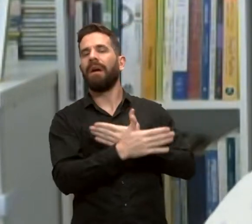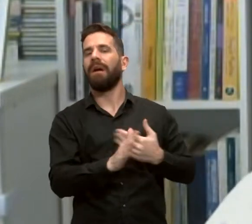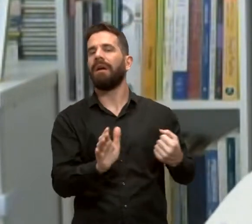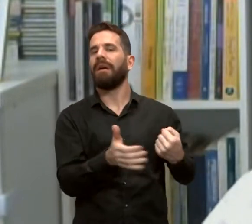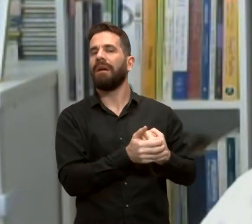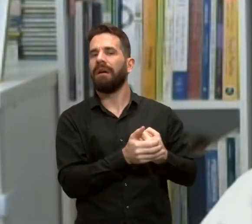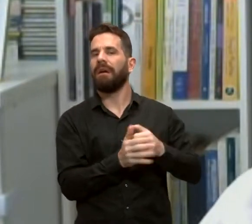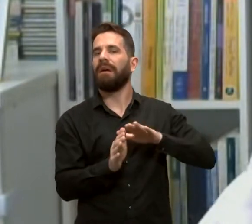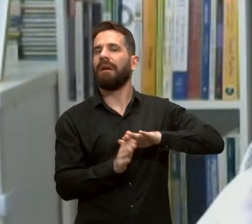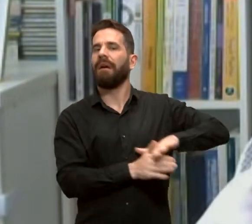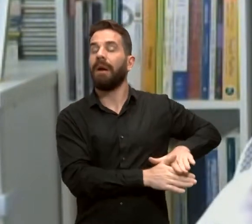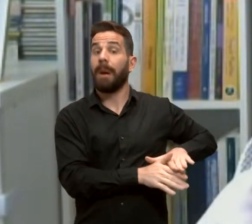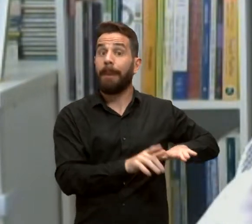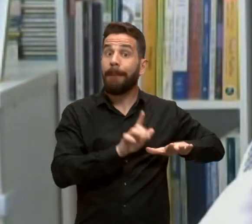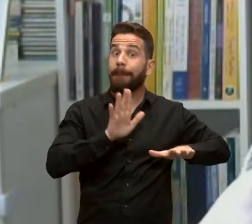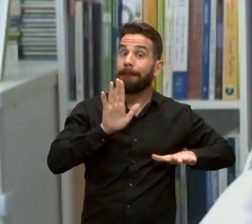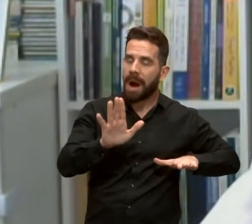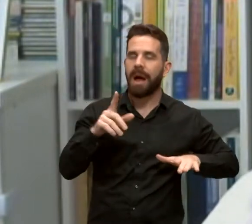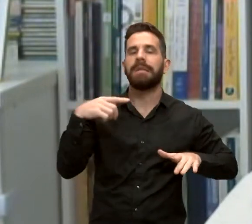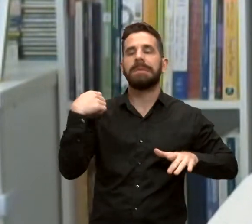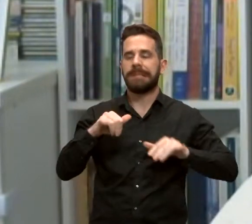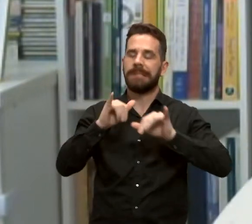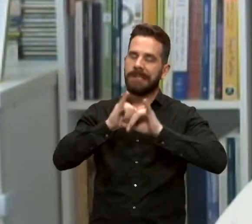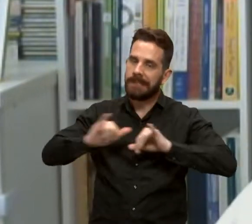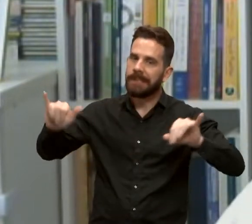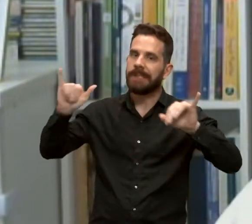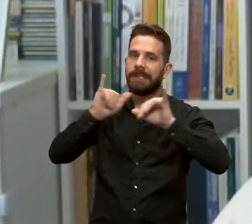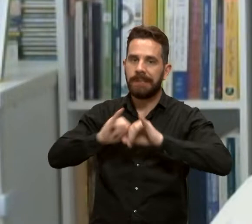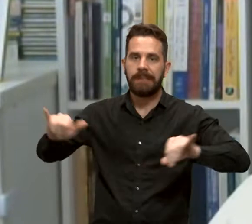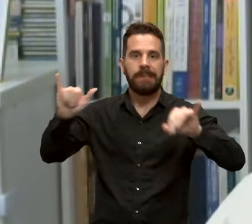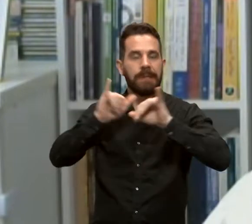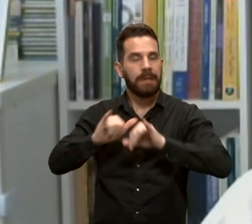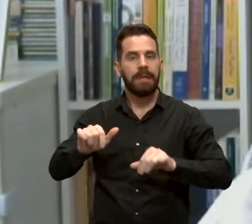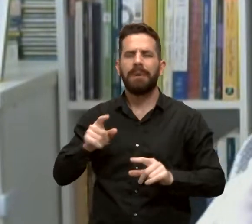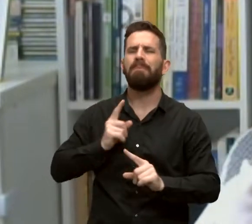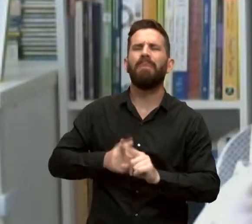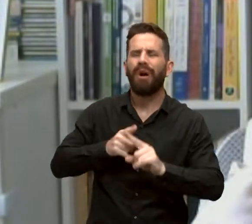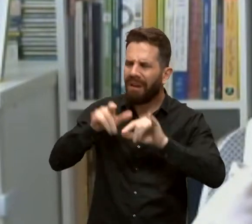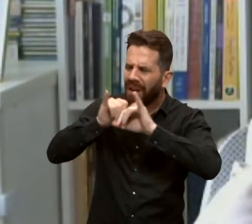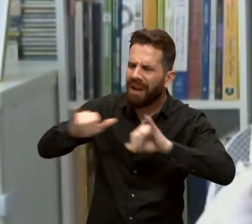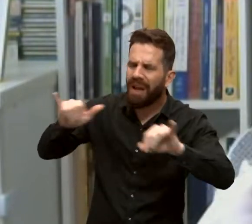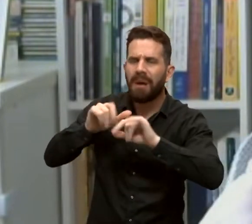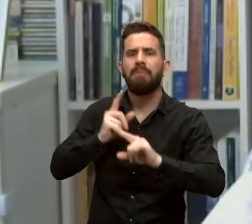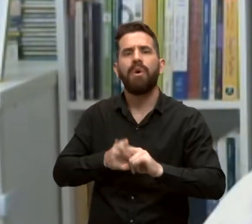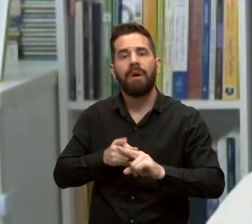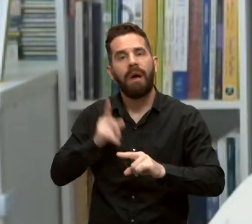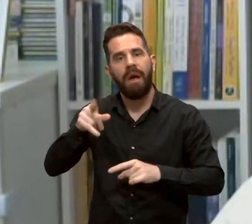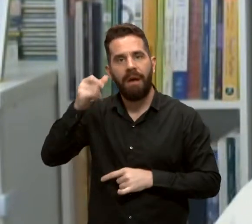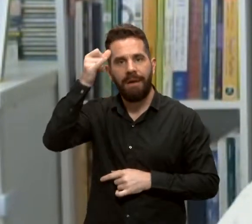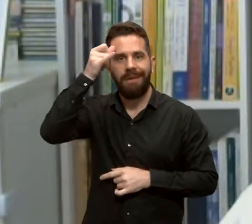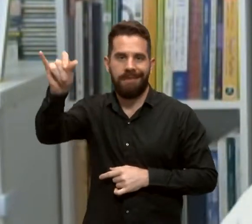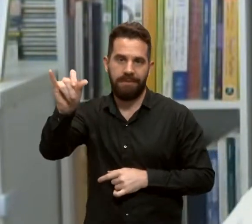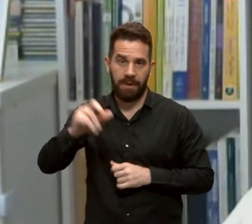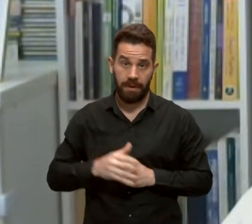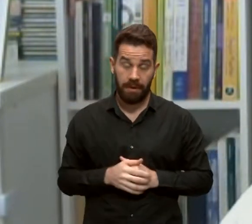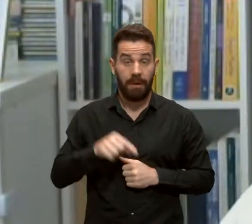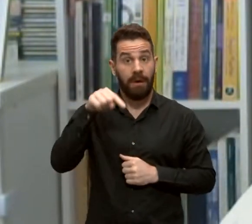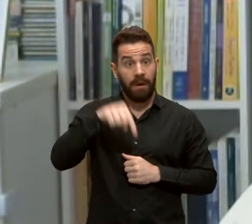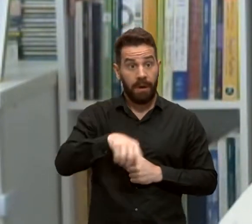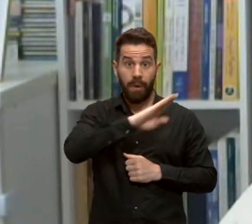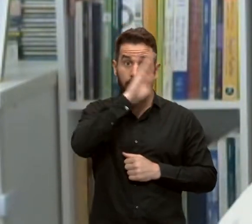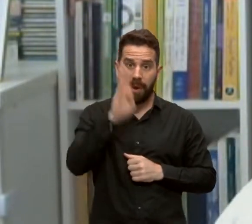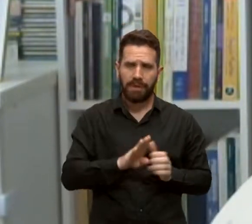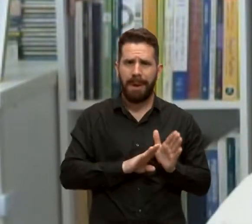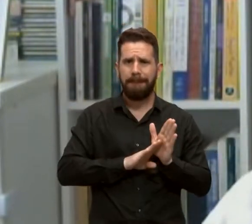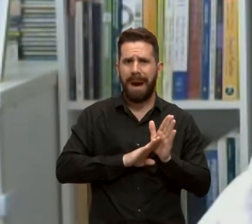prevenir. Então, nós vemos a cada dia que está aumentando o índice de mortalidade por suicídio no Brasil, e como